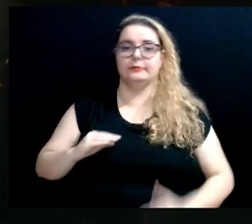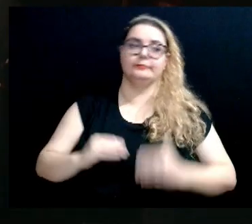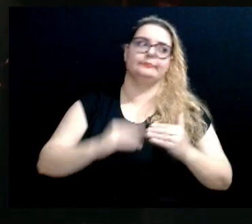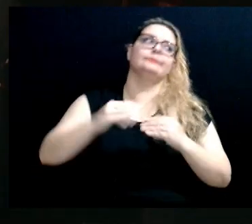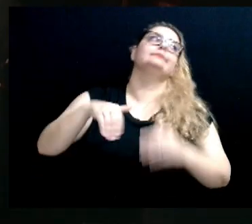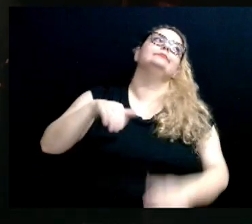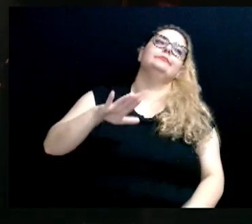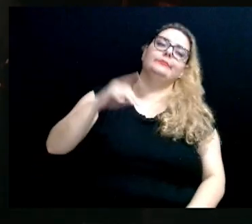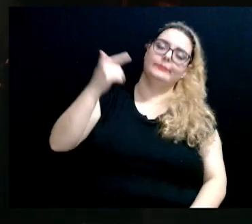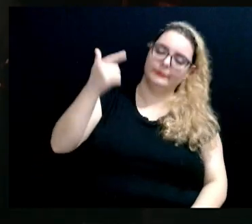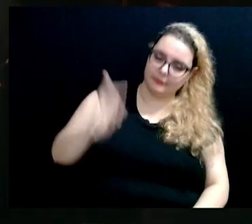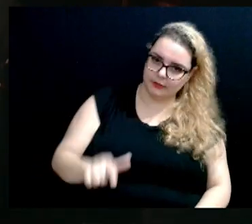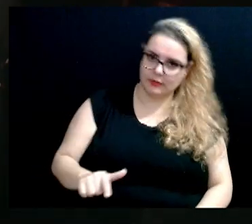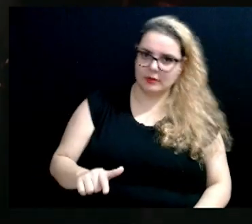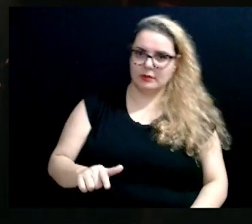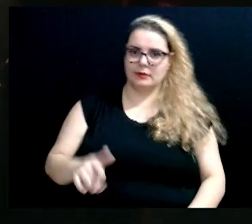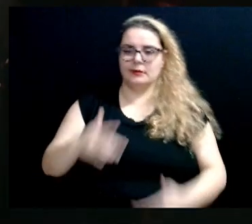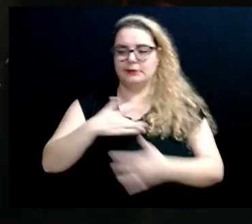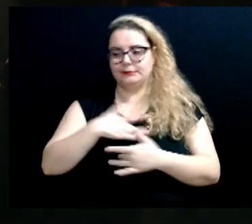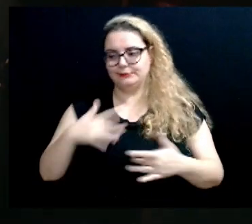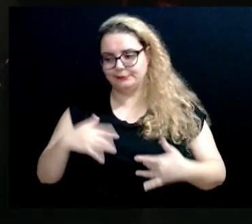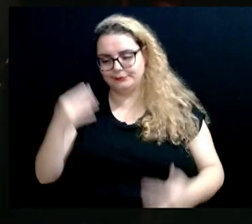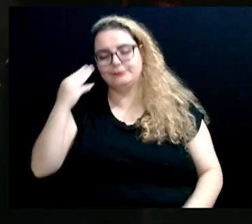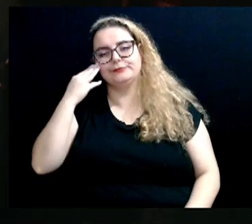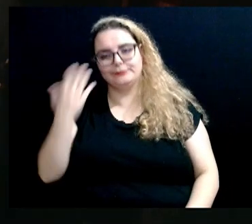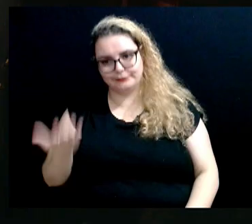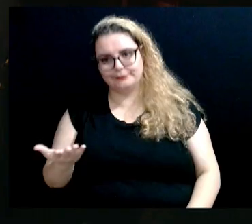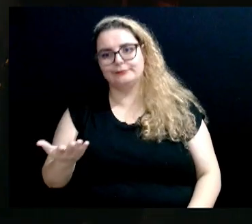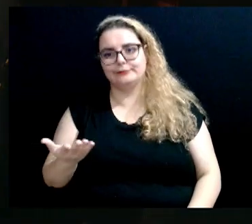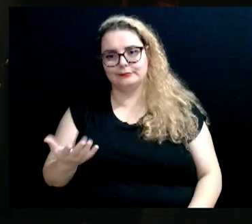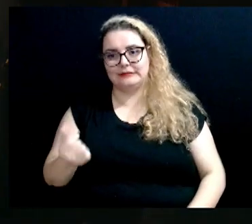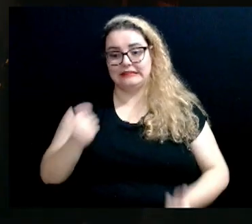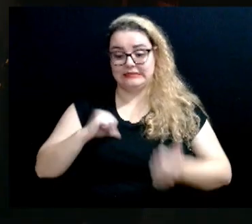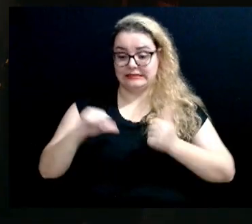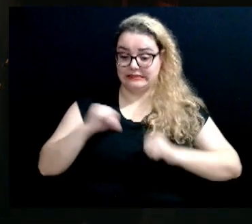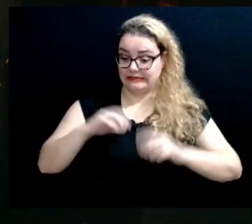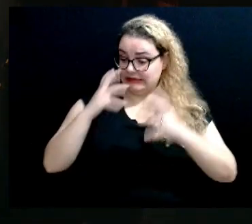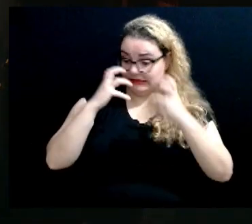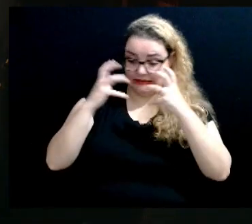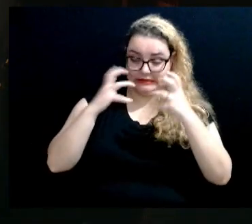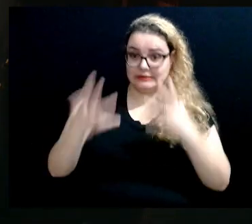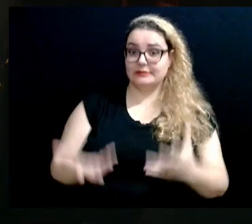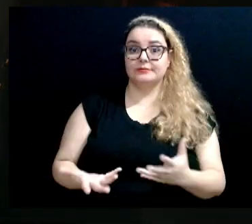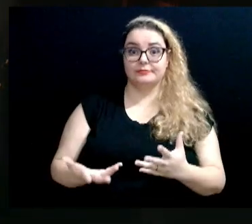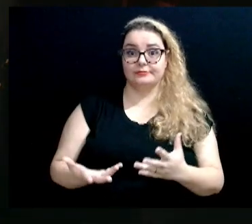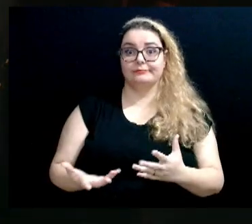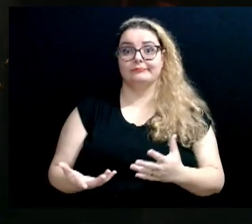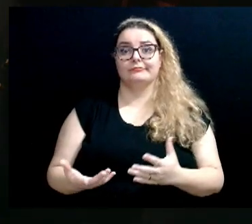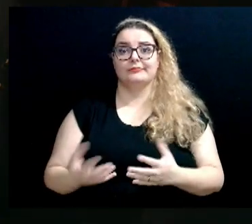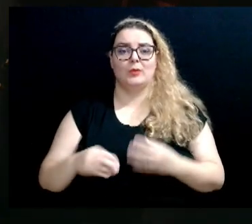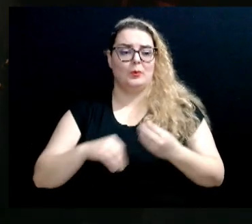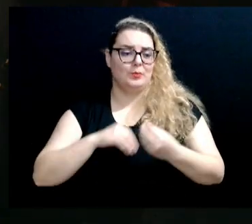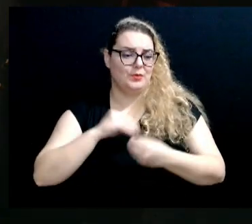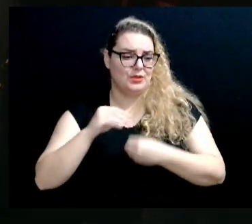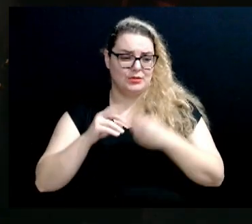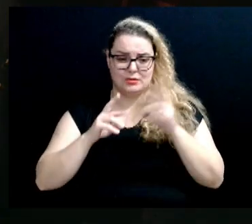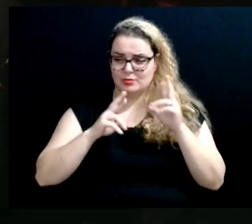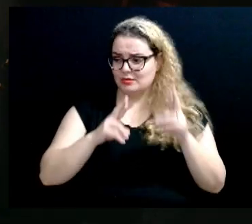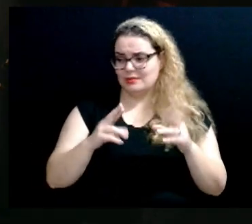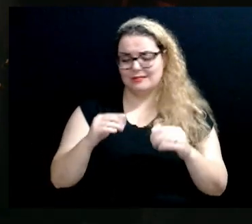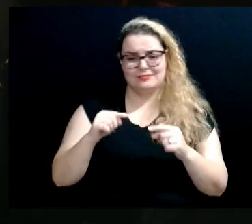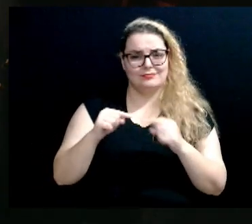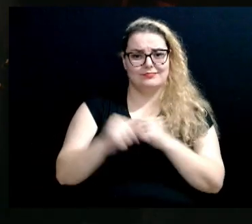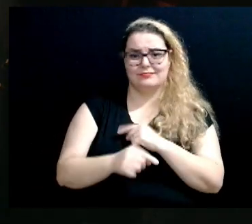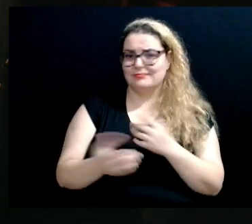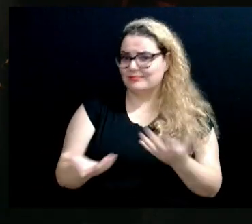a gente vai lá na saúde mental e traz aquela ansiedade, e a ansiedade com sono não combinam, aí você vai